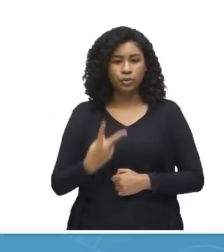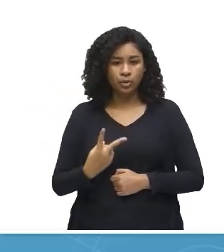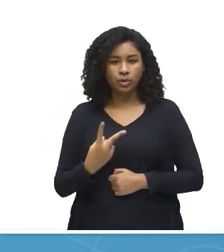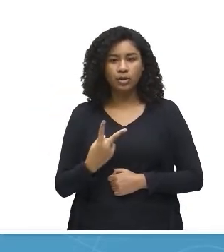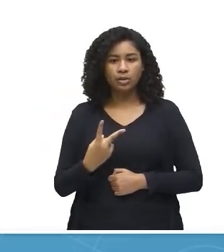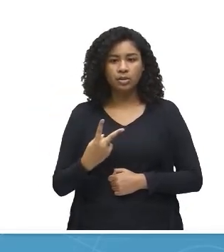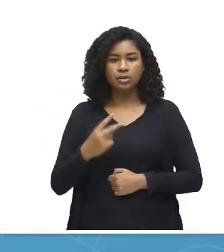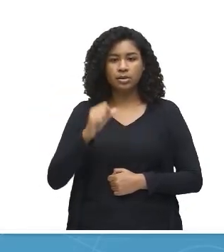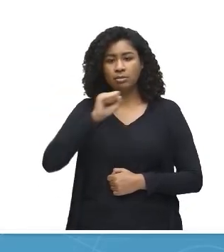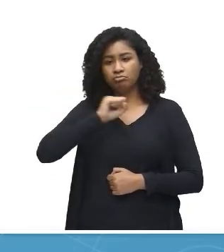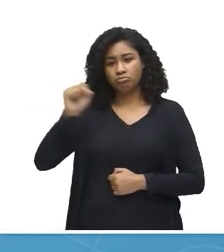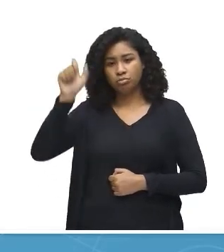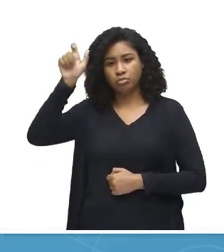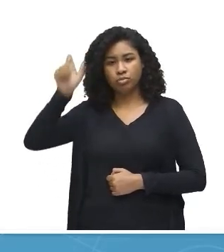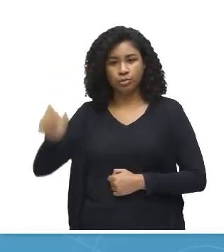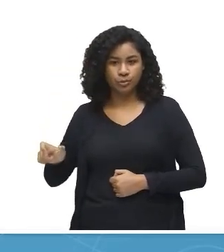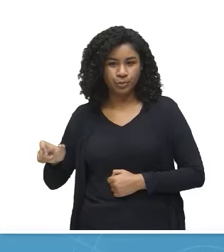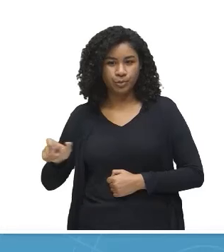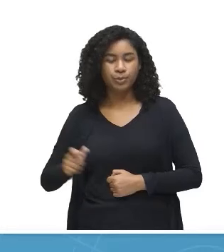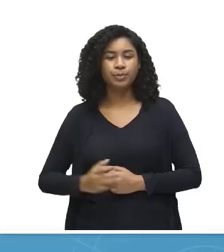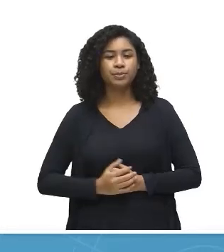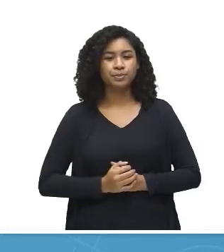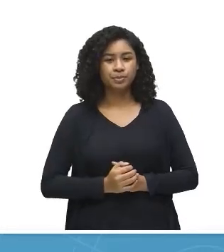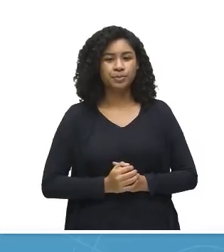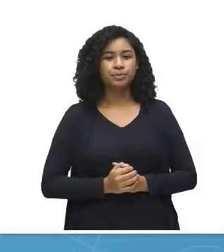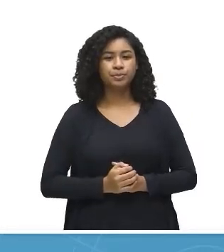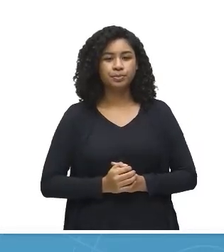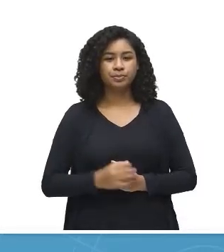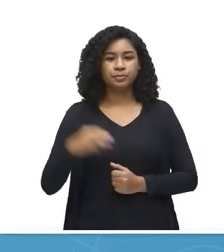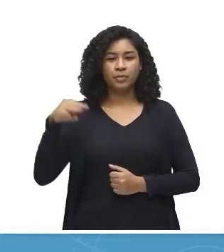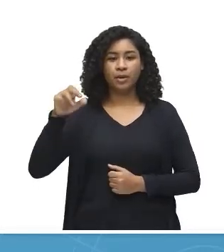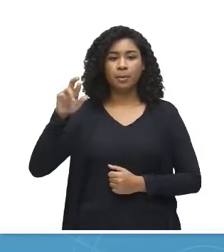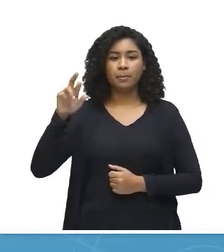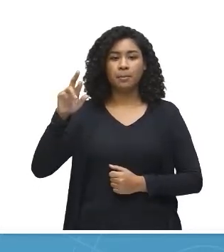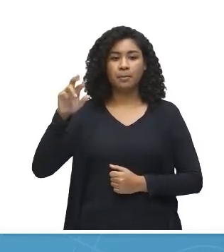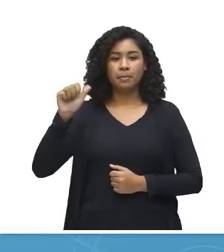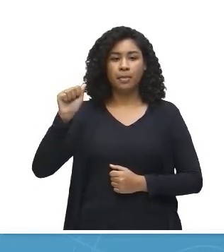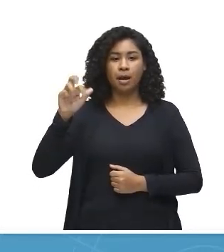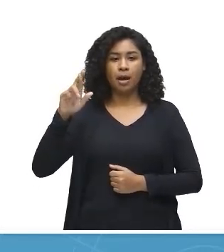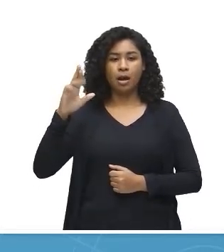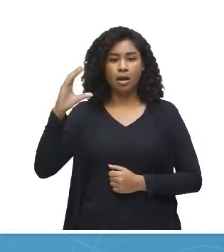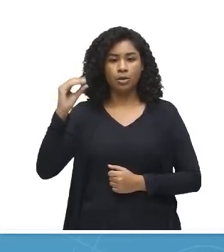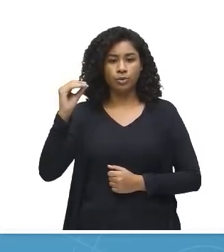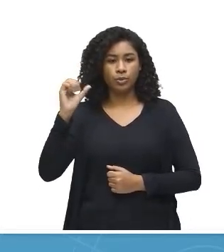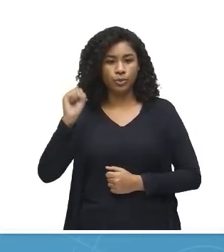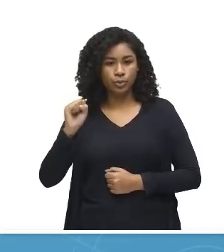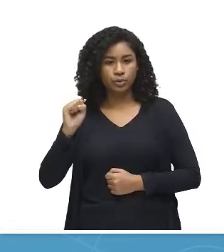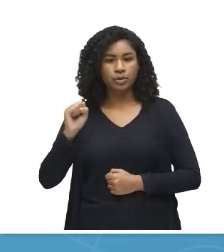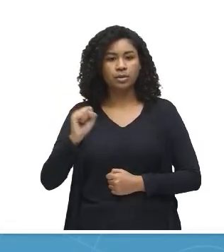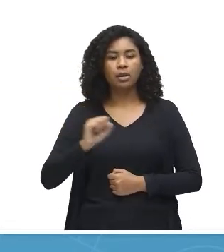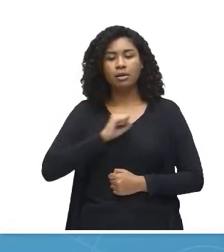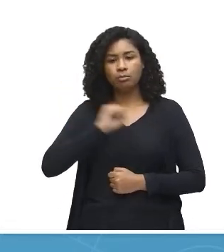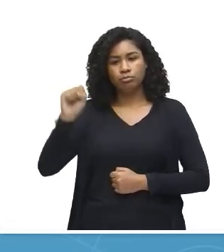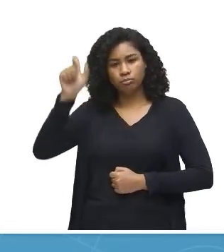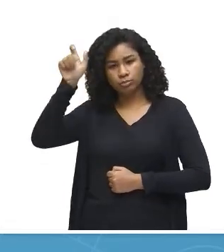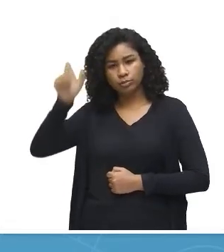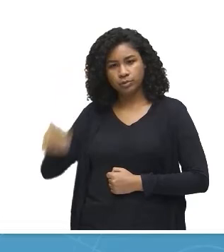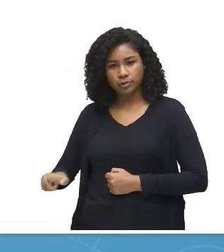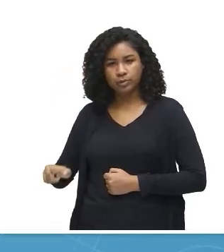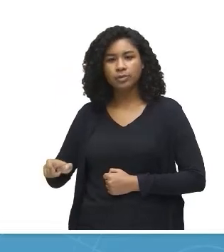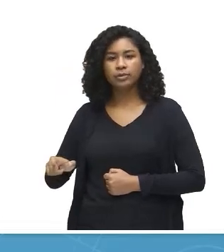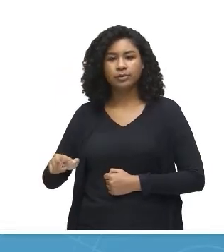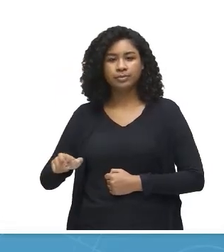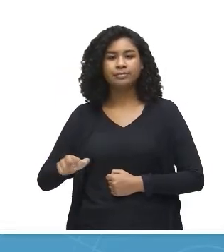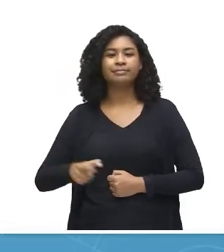colocou o assassinato também do arquiduque. Né? Temos o Marcos que colocou aí o assassinato do arquiduque do